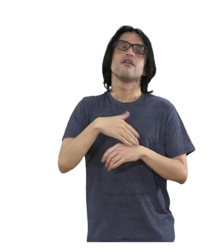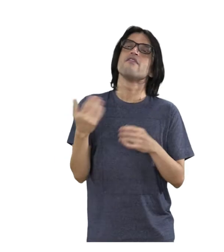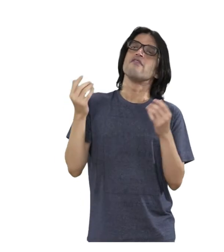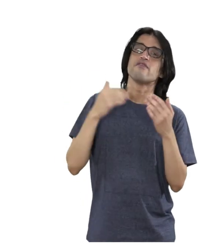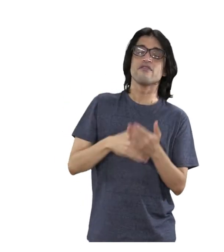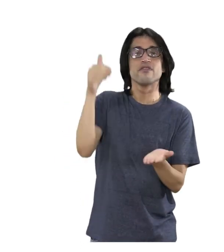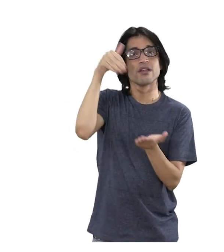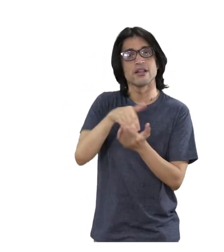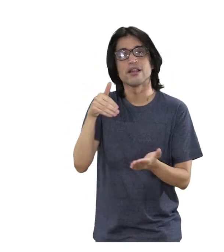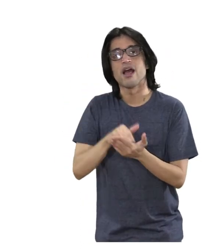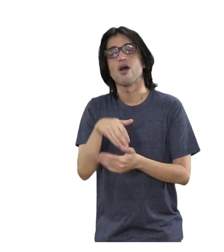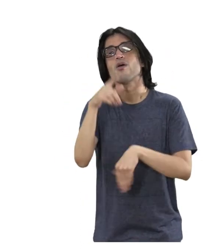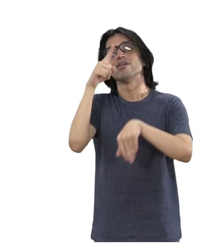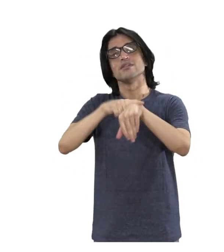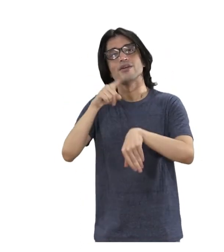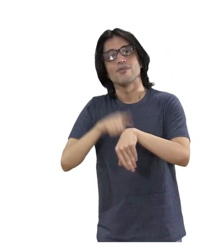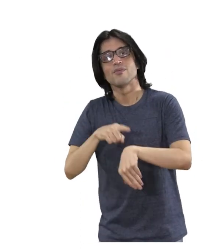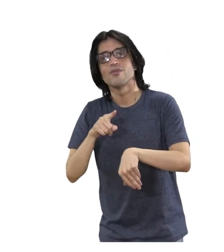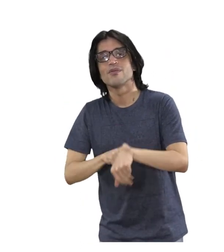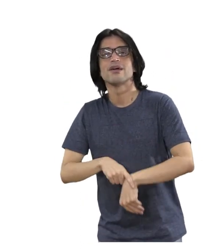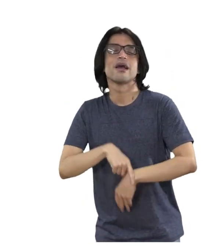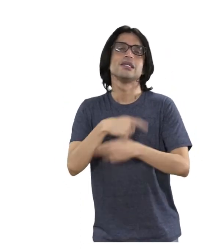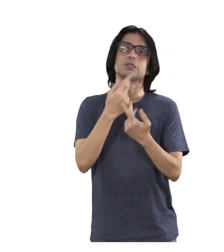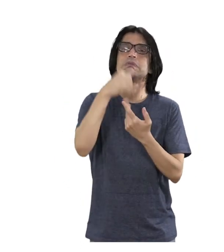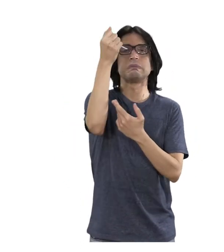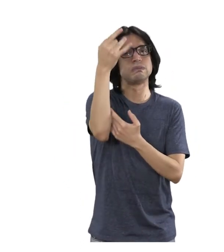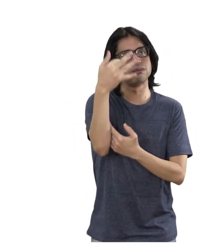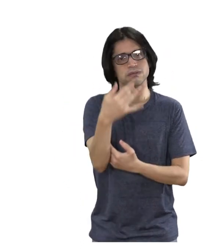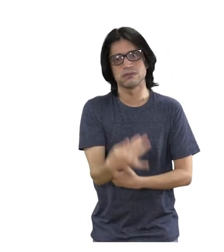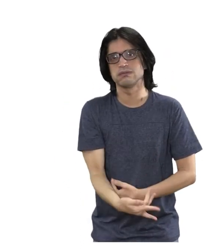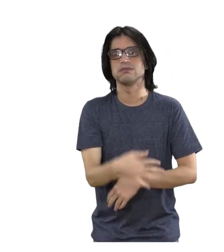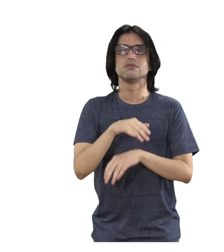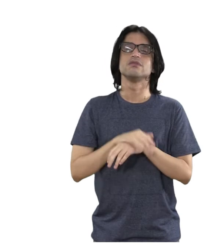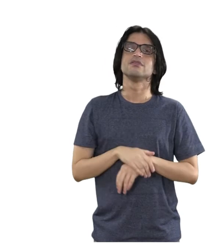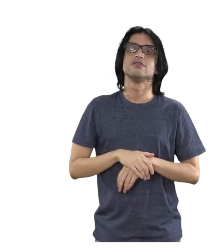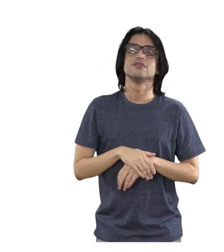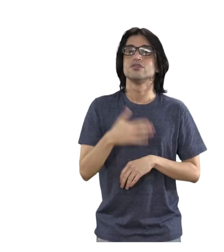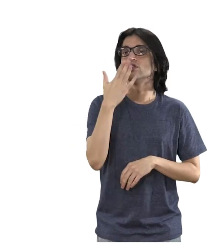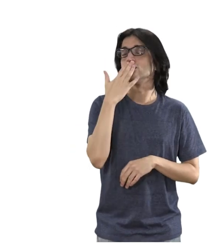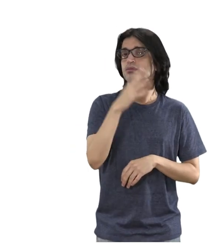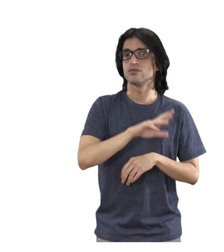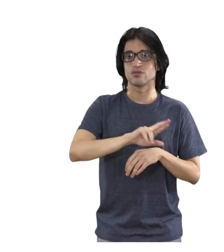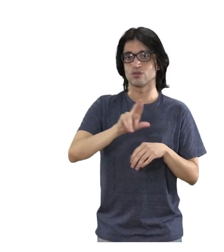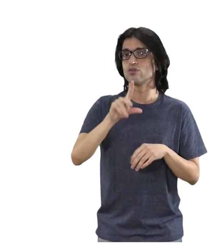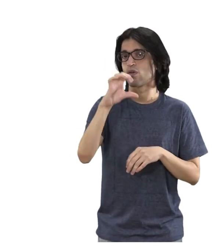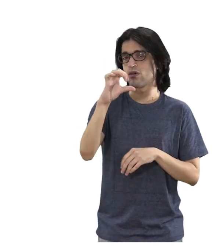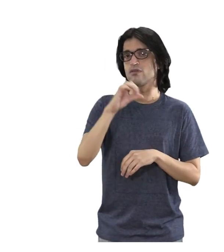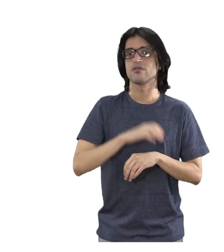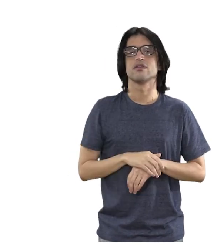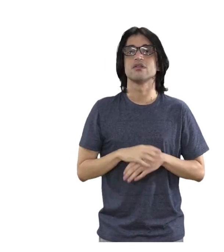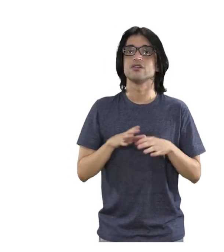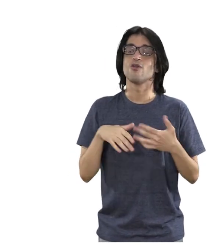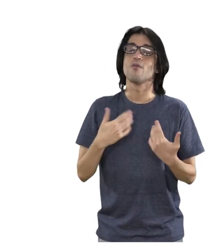e temporais, além das proporcionais. Vale lembrar que uma oração é subordinada